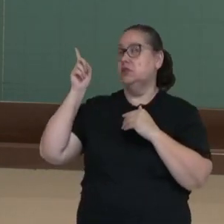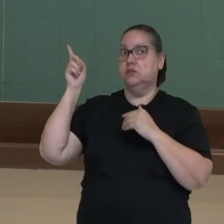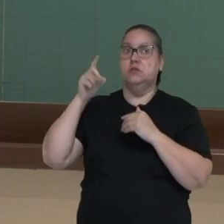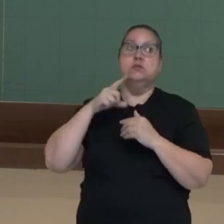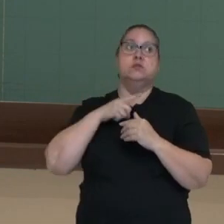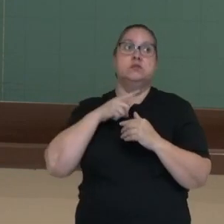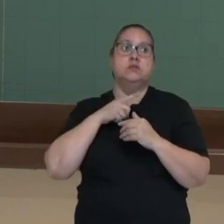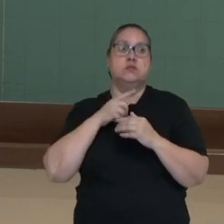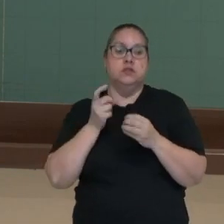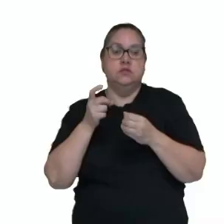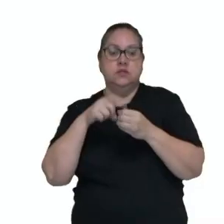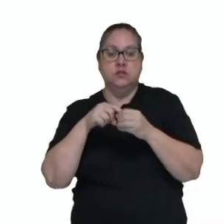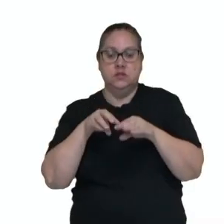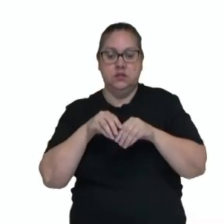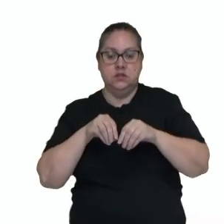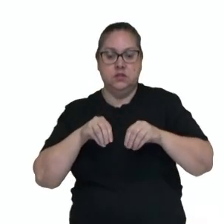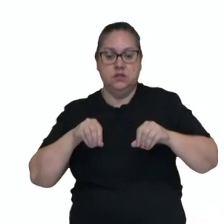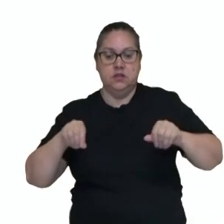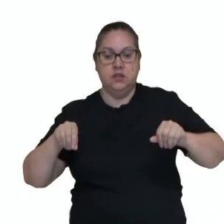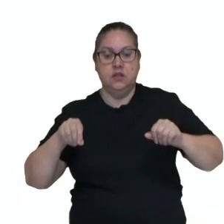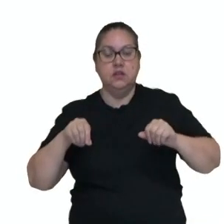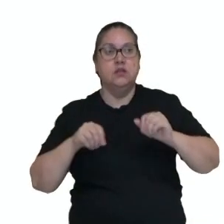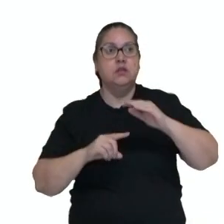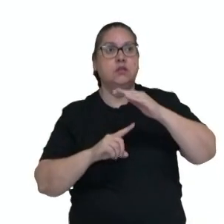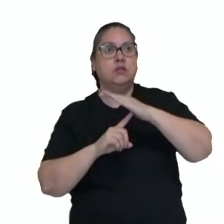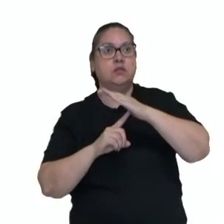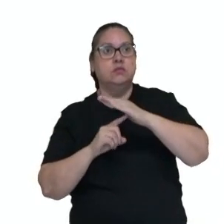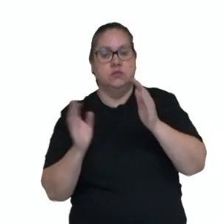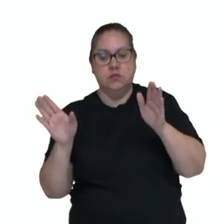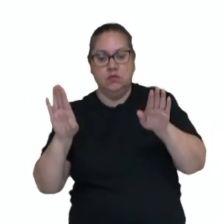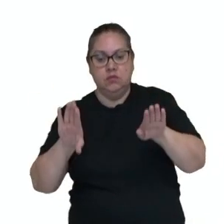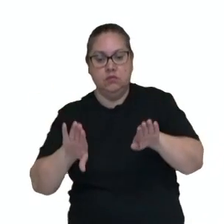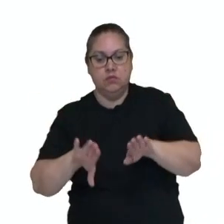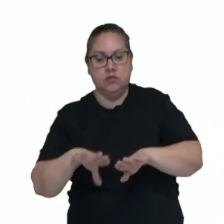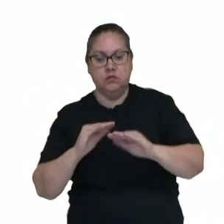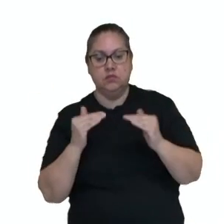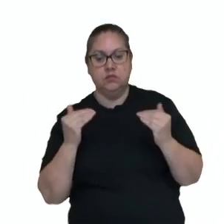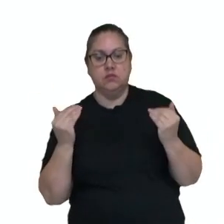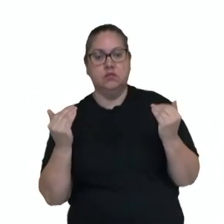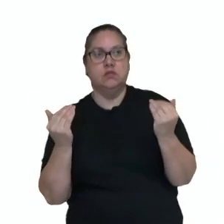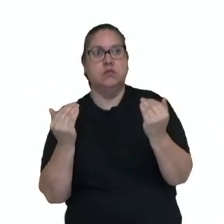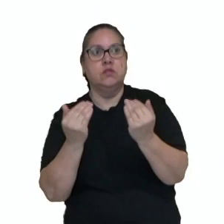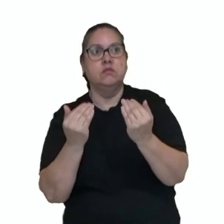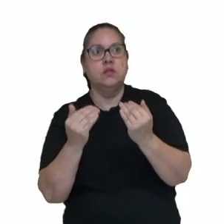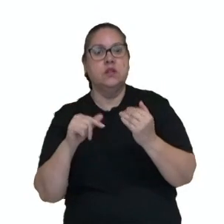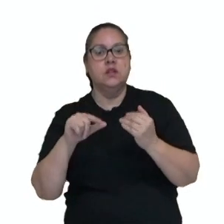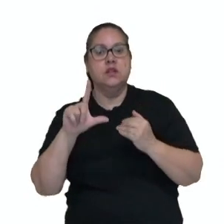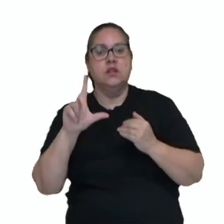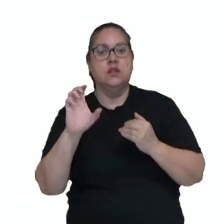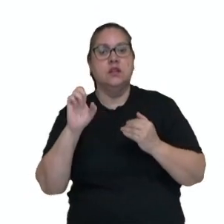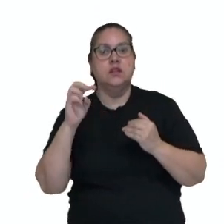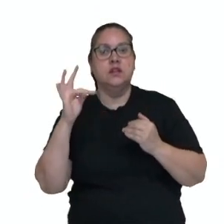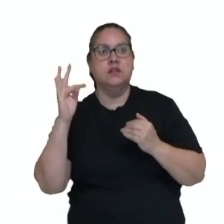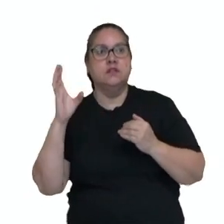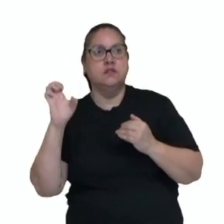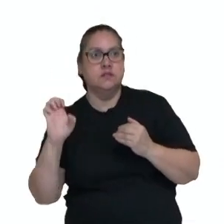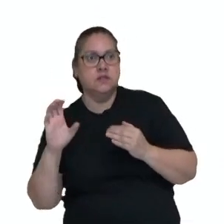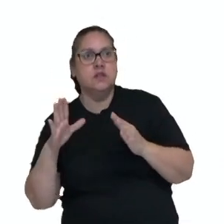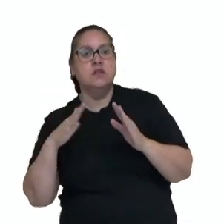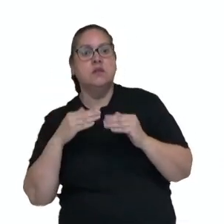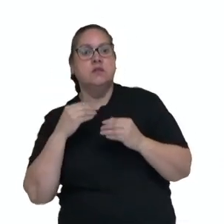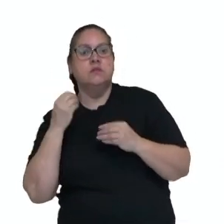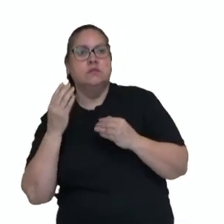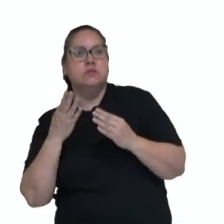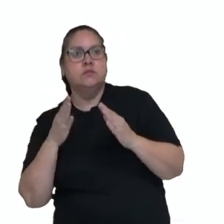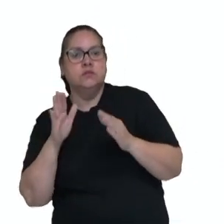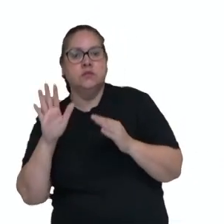estamos, as terras paranaenses estão na depressão periférica da borda leste da bacia do Paraná. Boa parte das